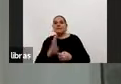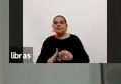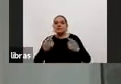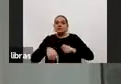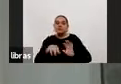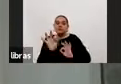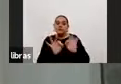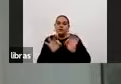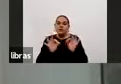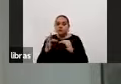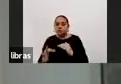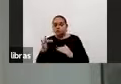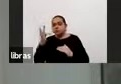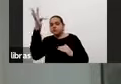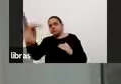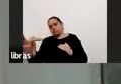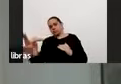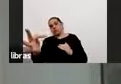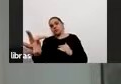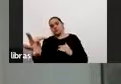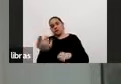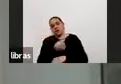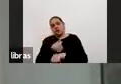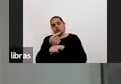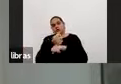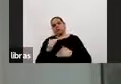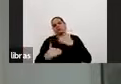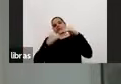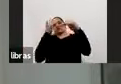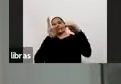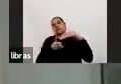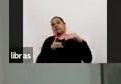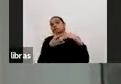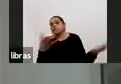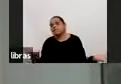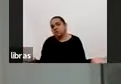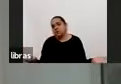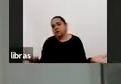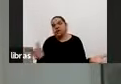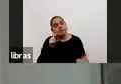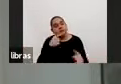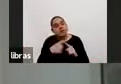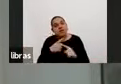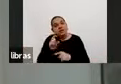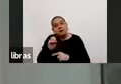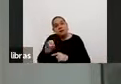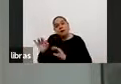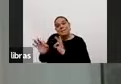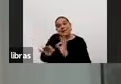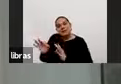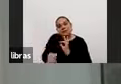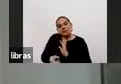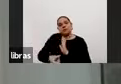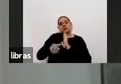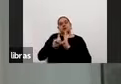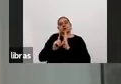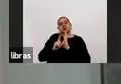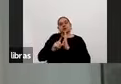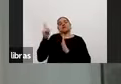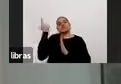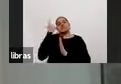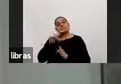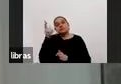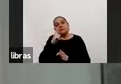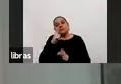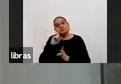empregos e o crescimento econômico, que de fato é só isso que vai fazer com que a gente possa superar a necessidade de ter um programa como esse. Agora,